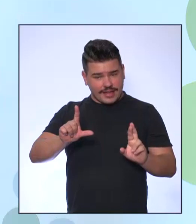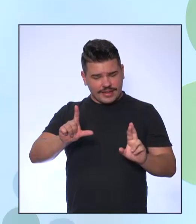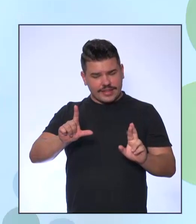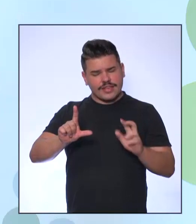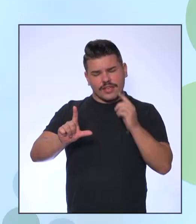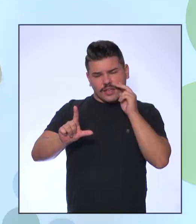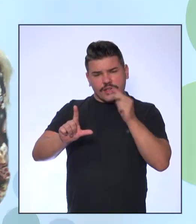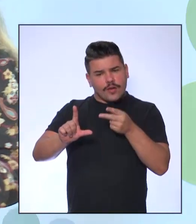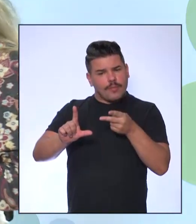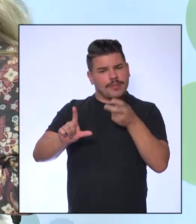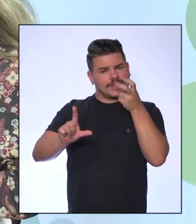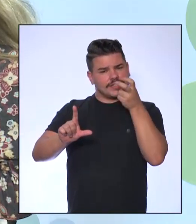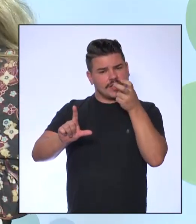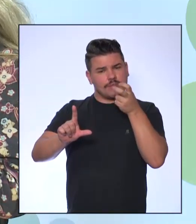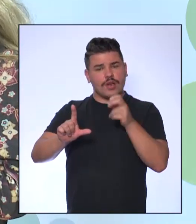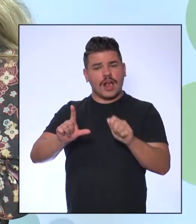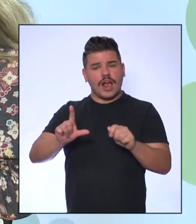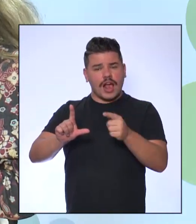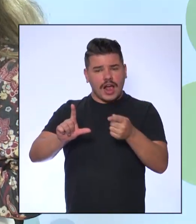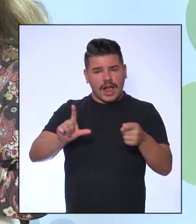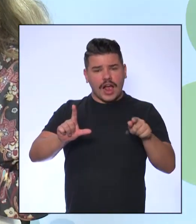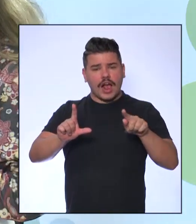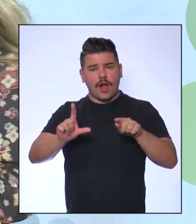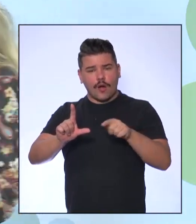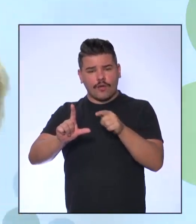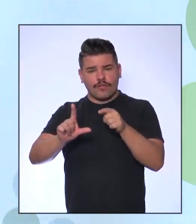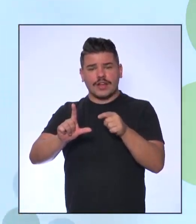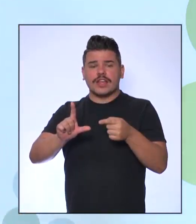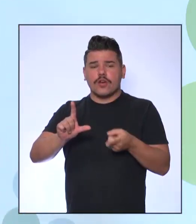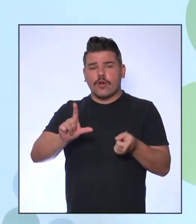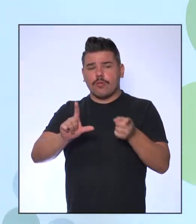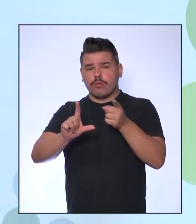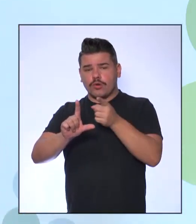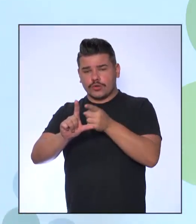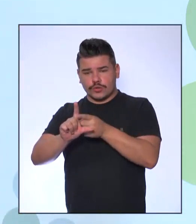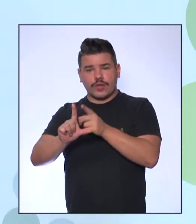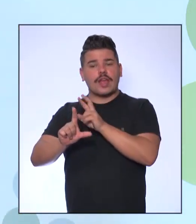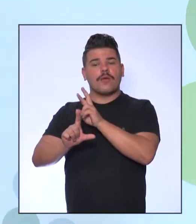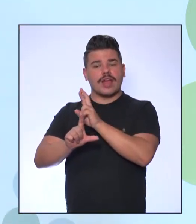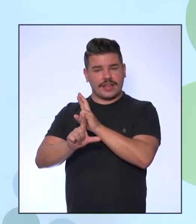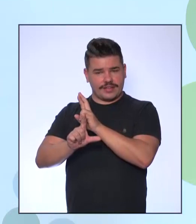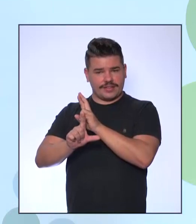que está aqui. O ângulo alfa, quem é o cateto oposto? R.